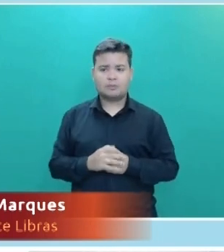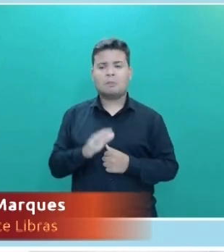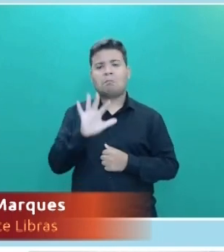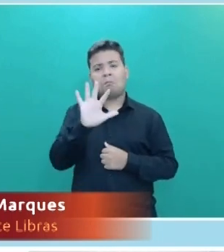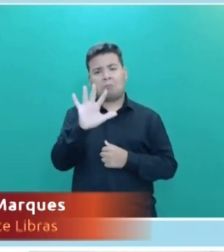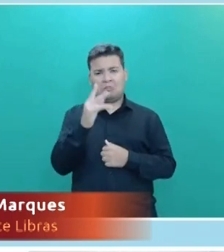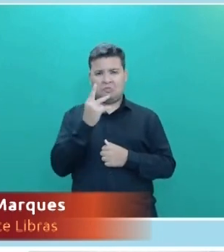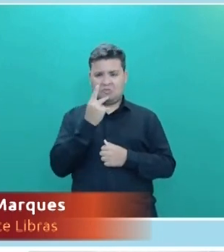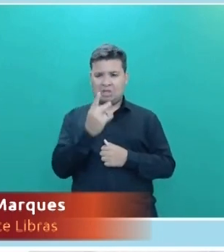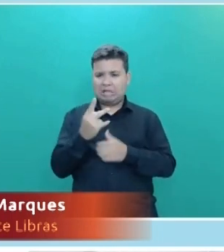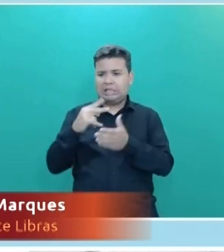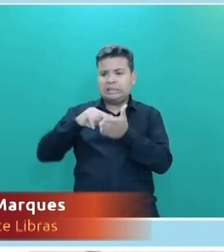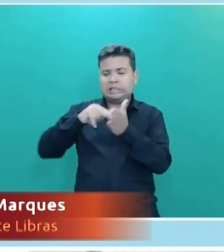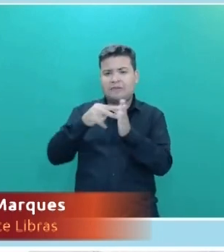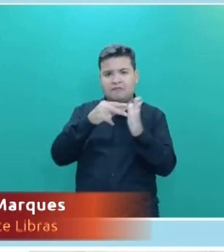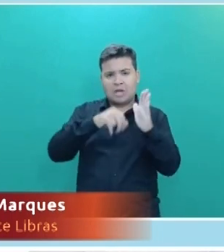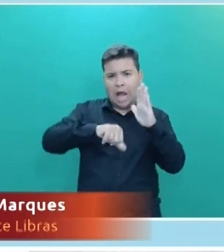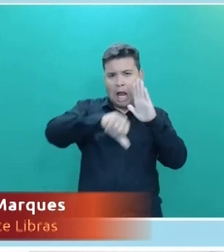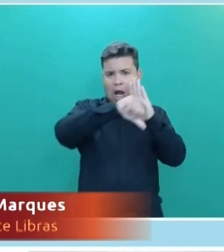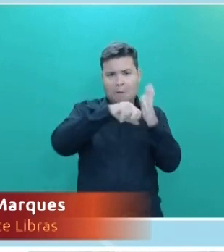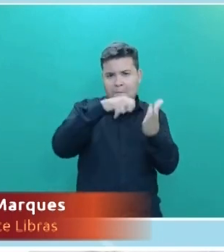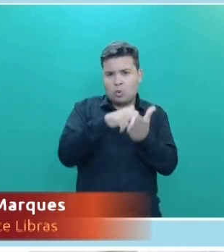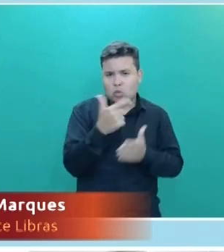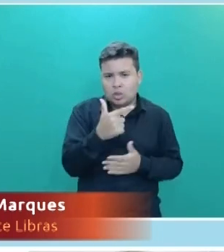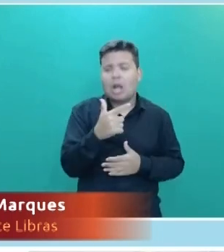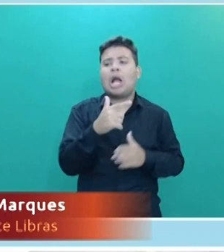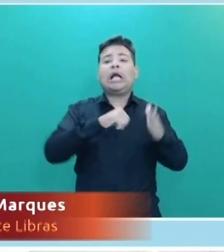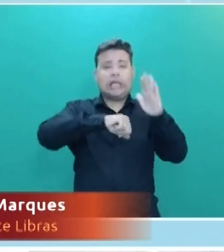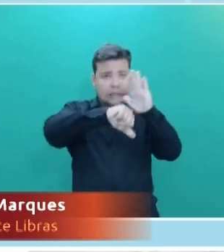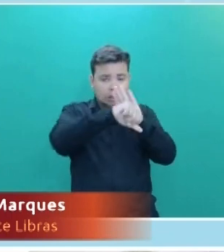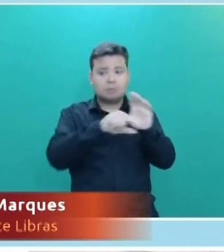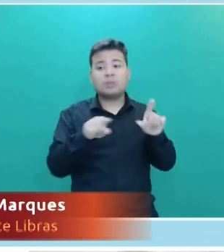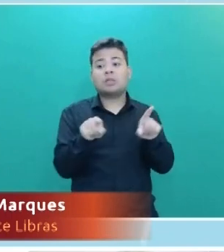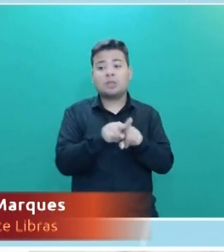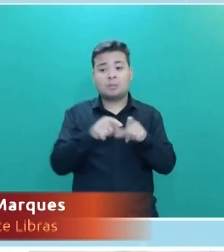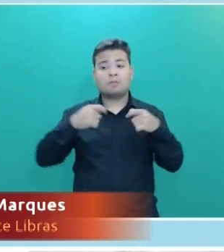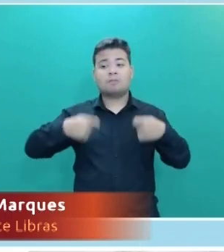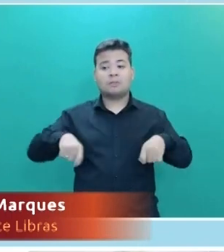a punibilidade criminal, eu estou falando da punibilidade.